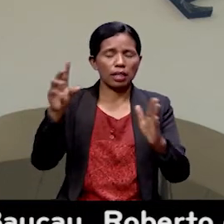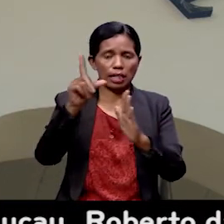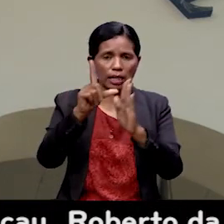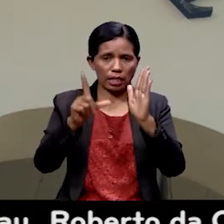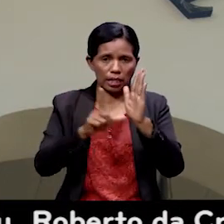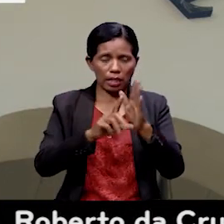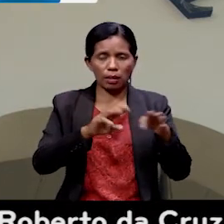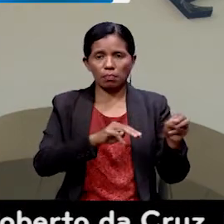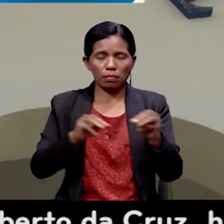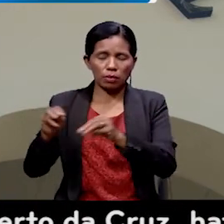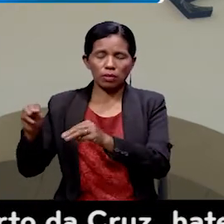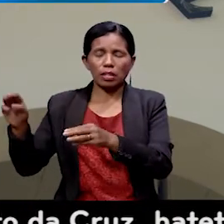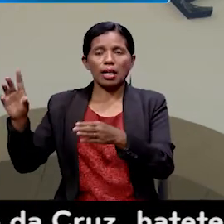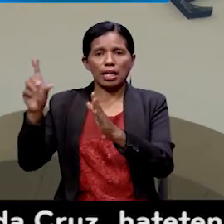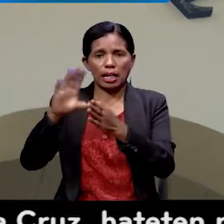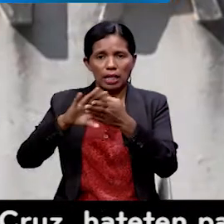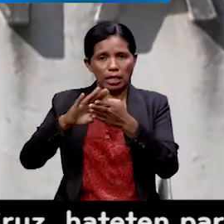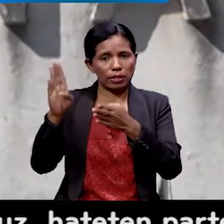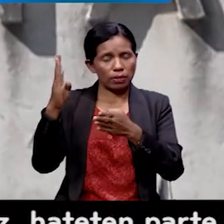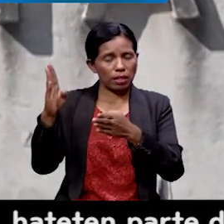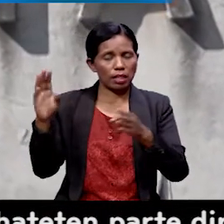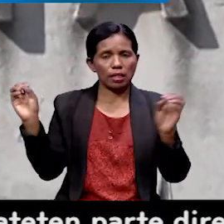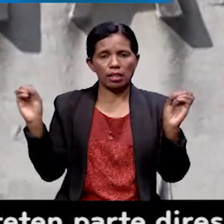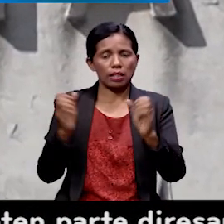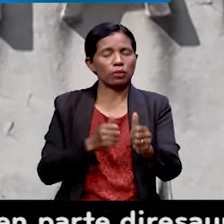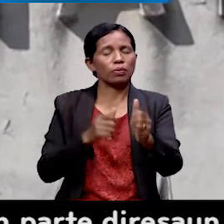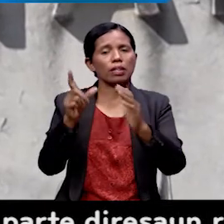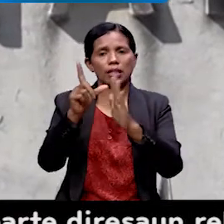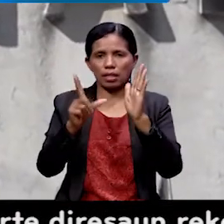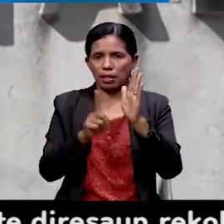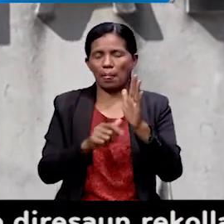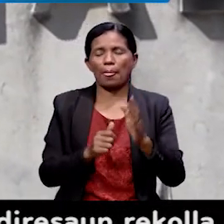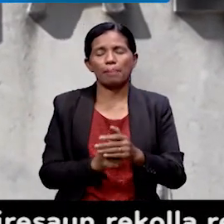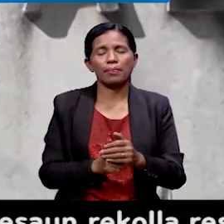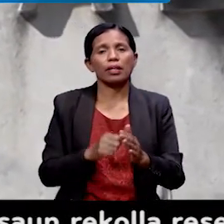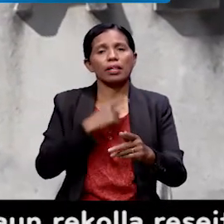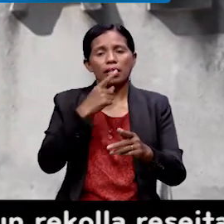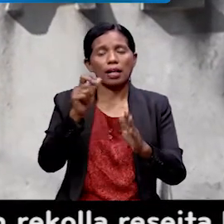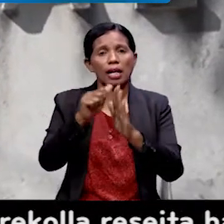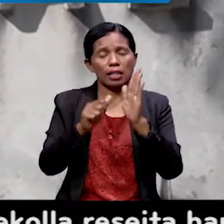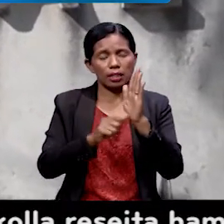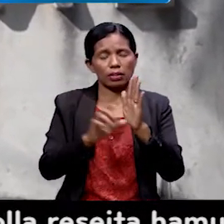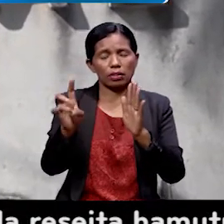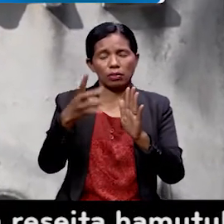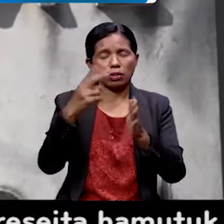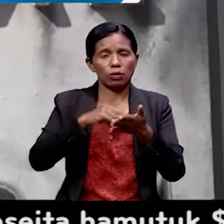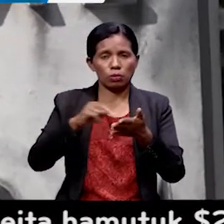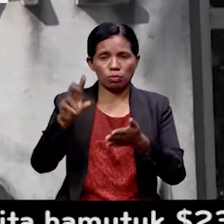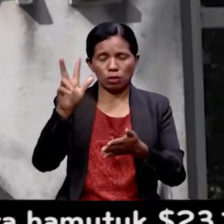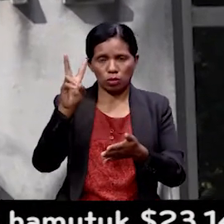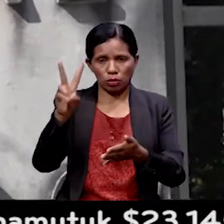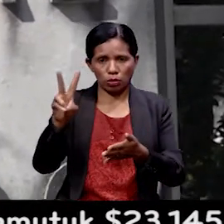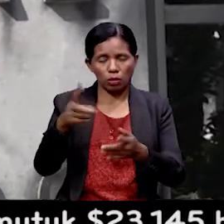eleitoral inkonstitusional. Tamba Tribunal Recurso considera artigo sanul resinhitu número 2 husi